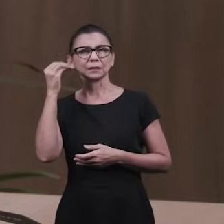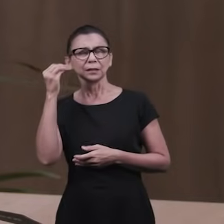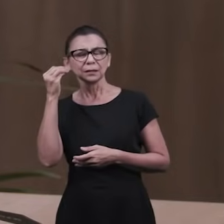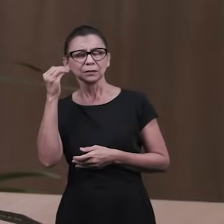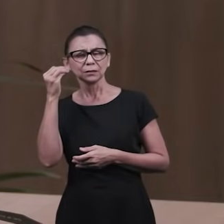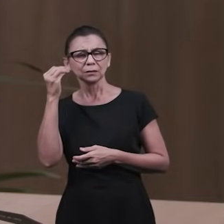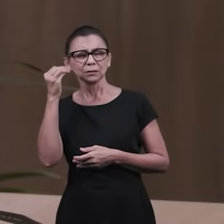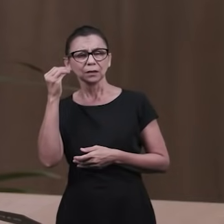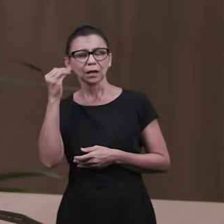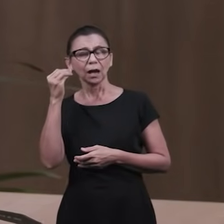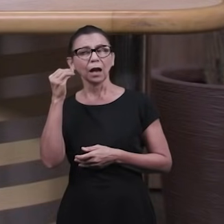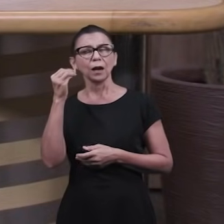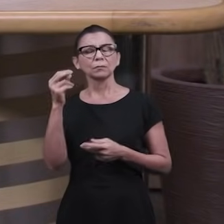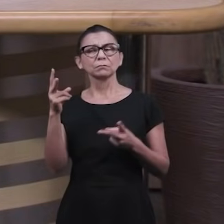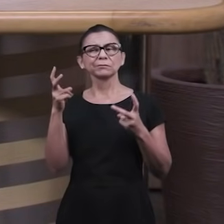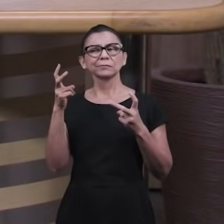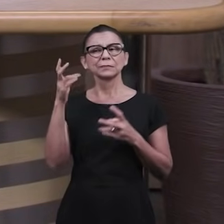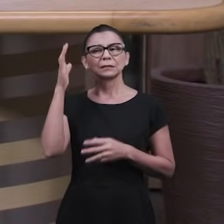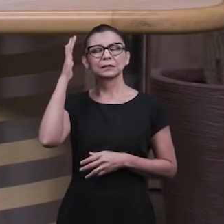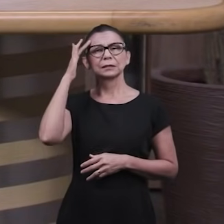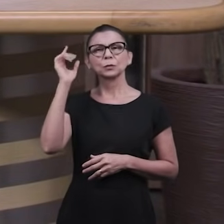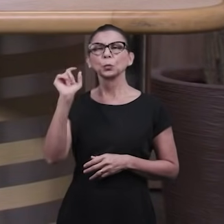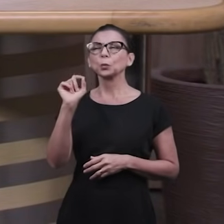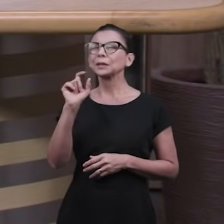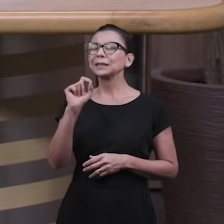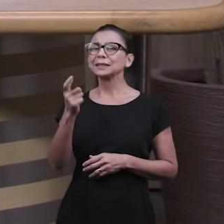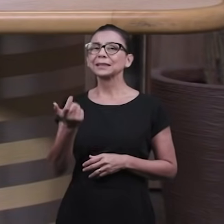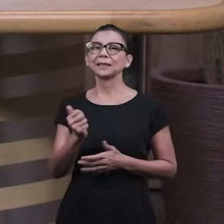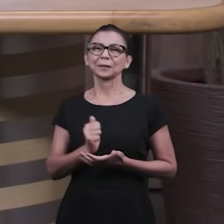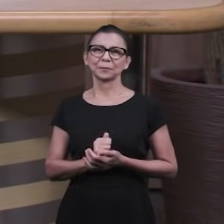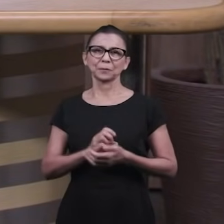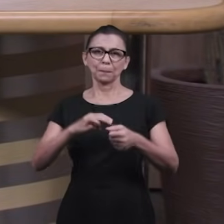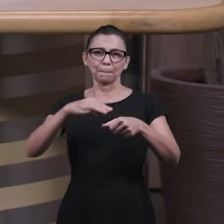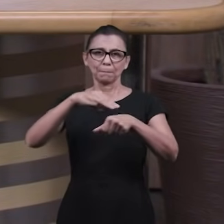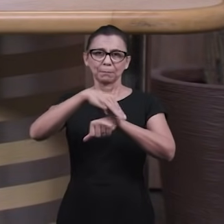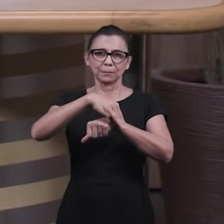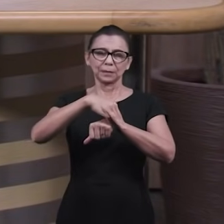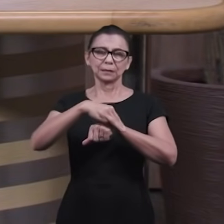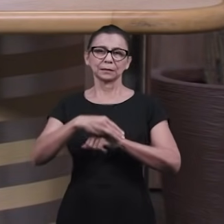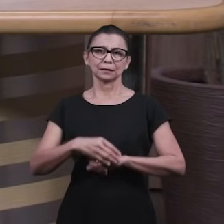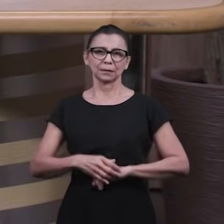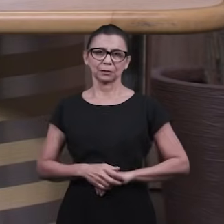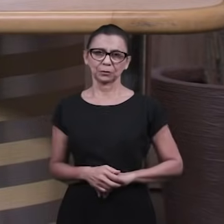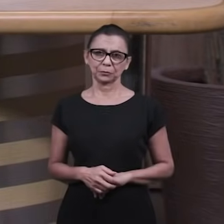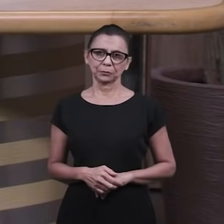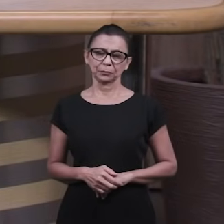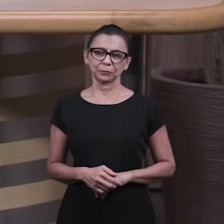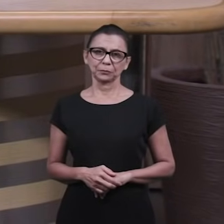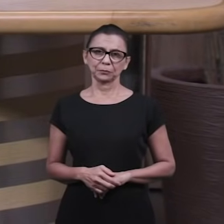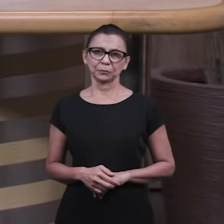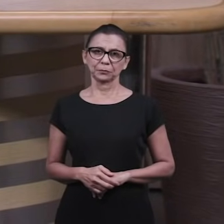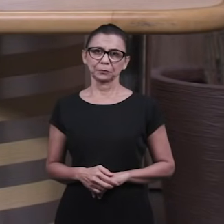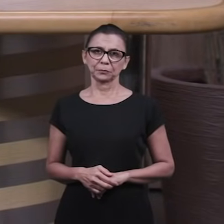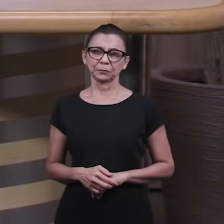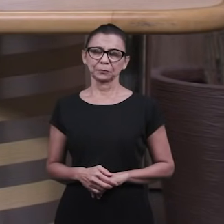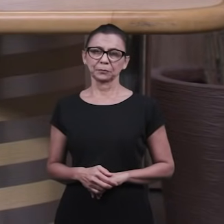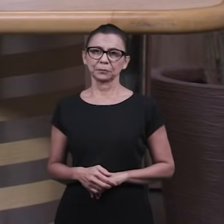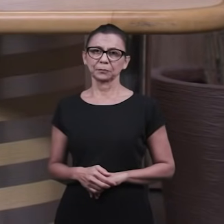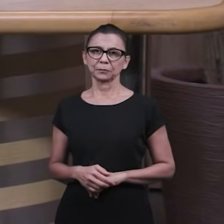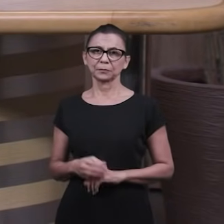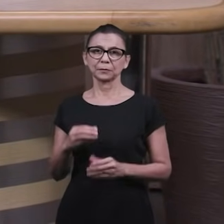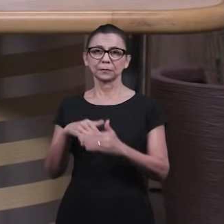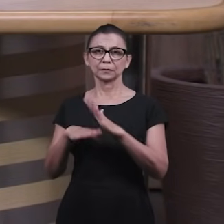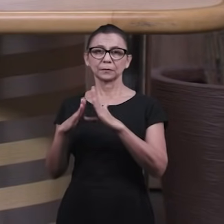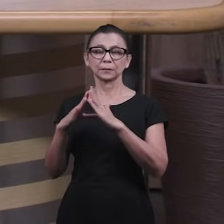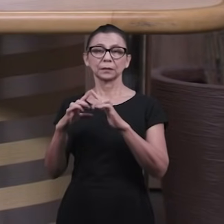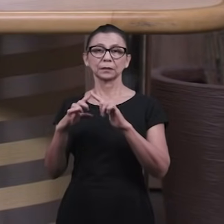começamos a entender pela palavra o que é ministério. Então, ministério na igreja.